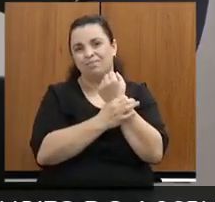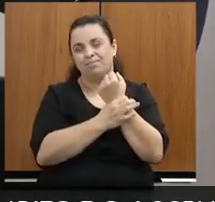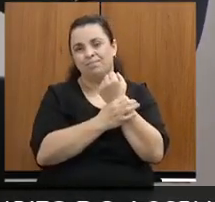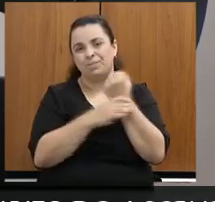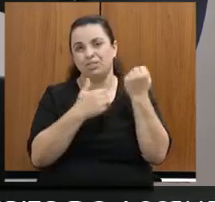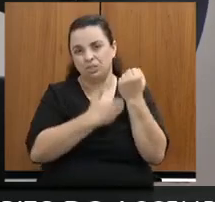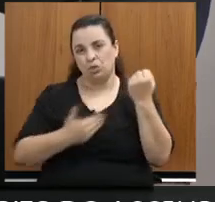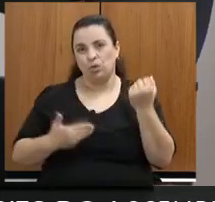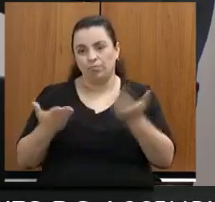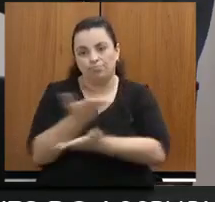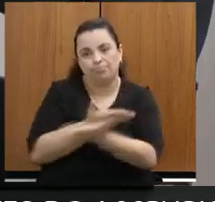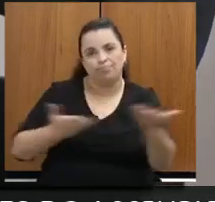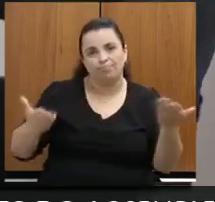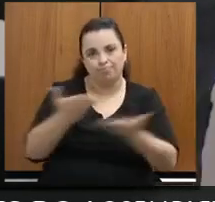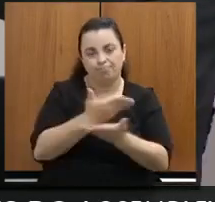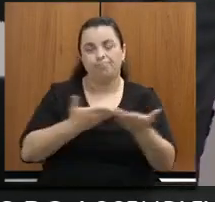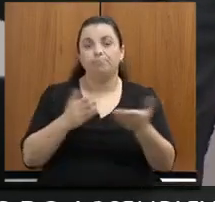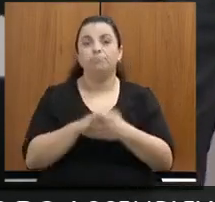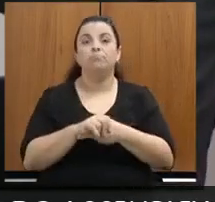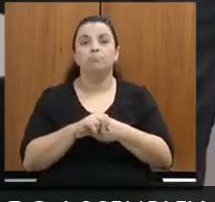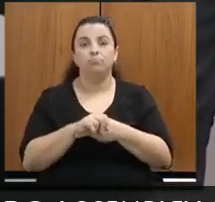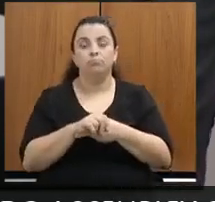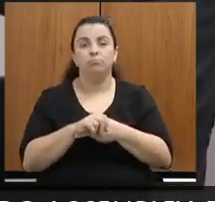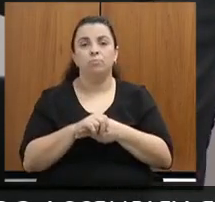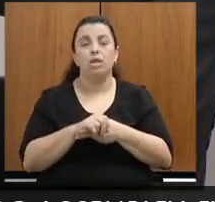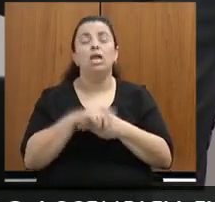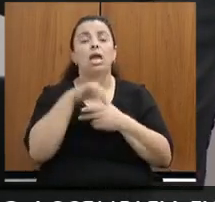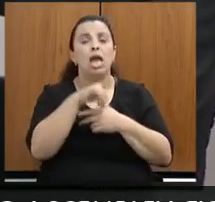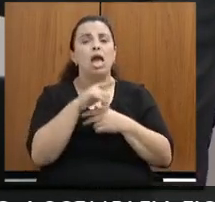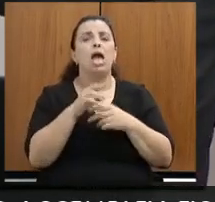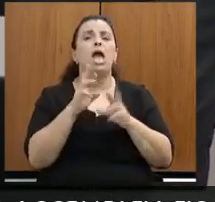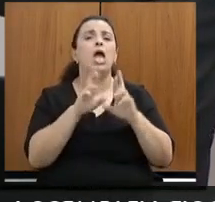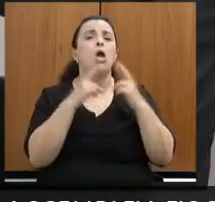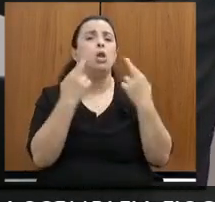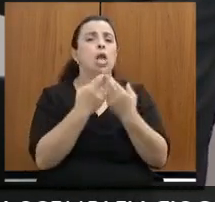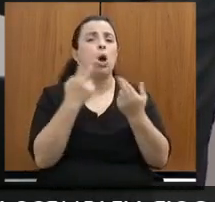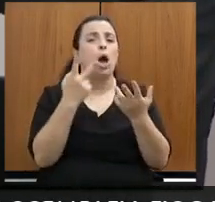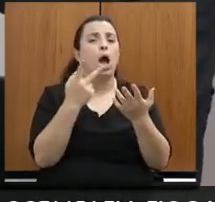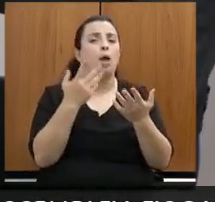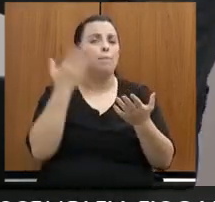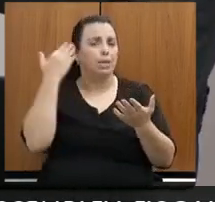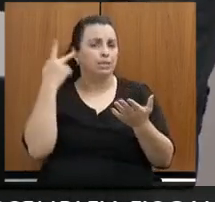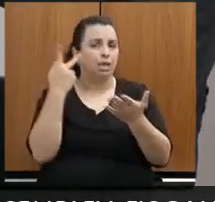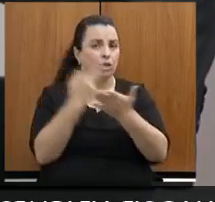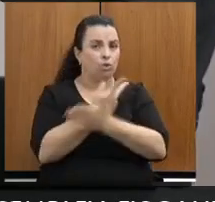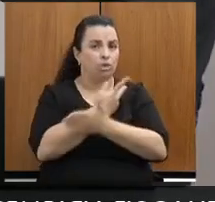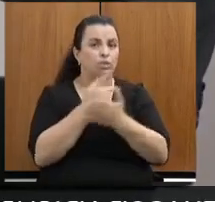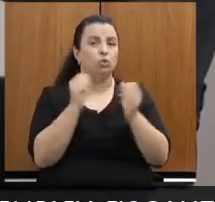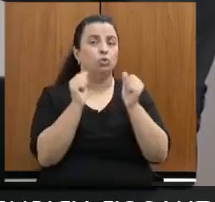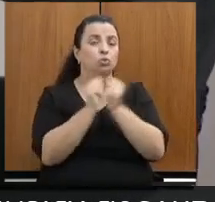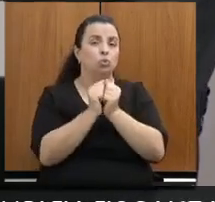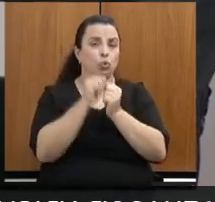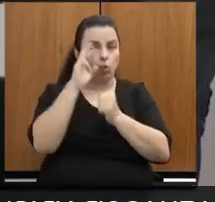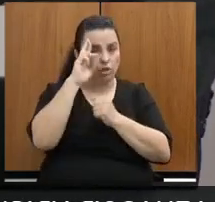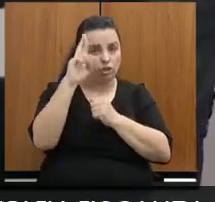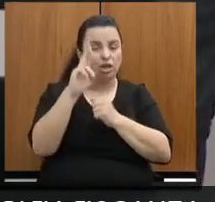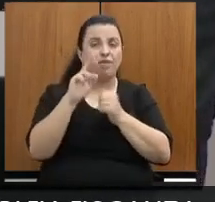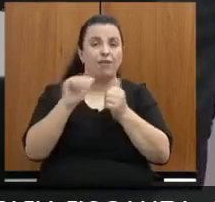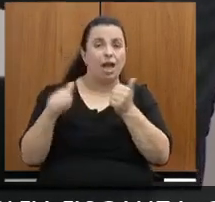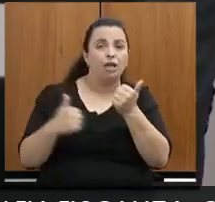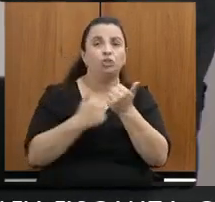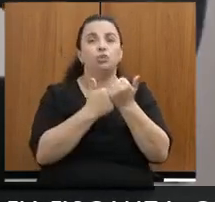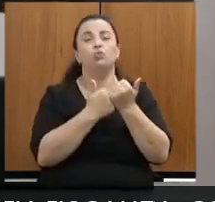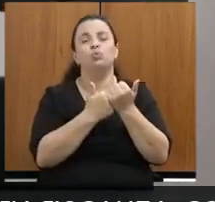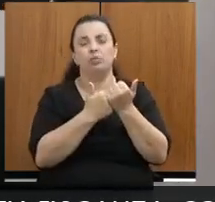com relação a reunião que o senhor teve ou a doutora Irene essa chefe adjunta e o